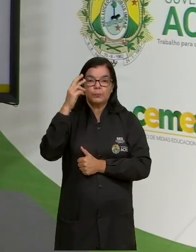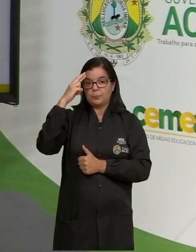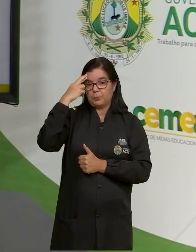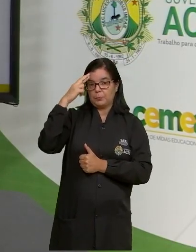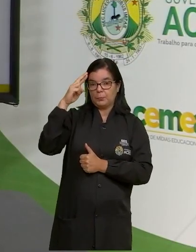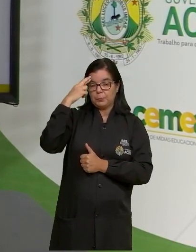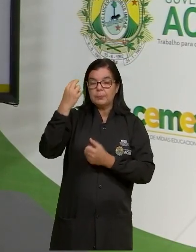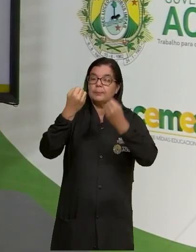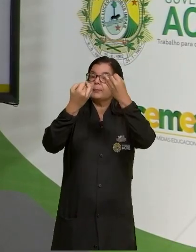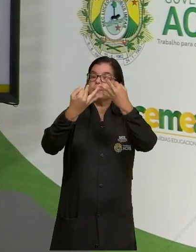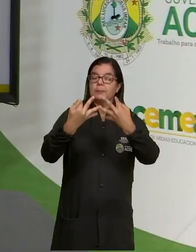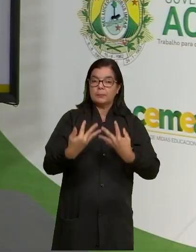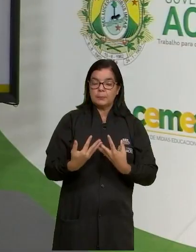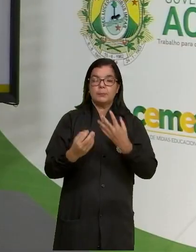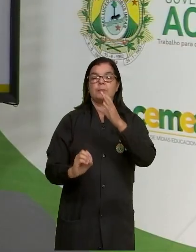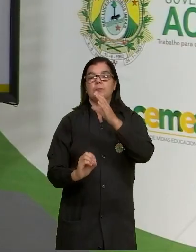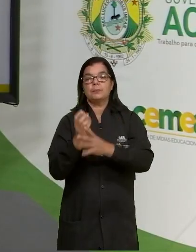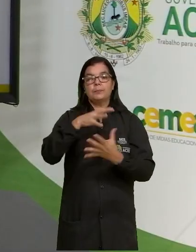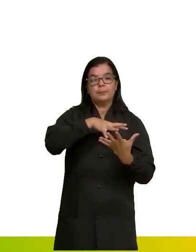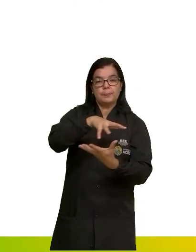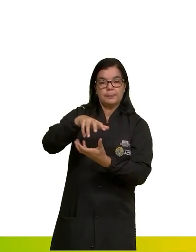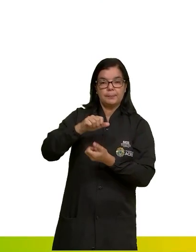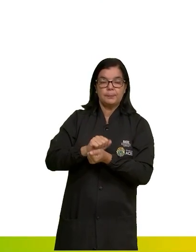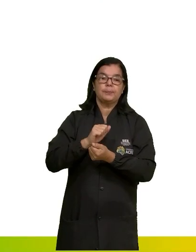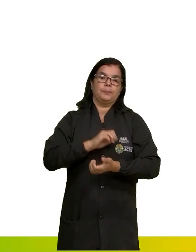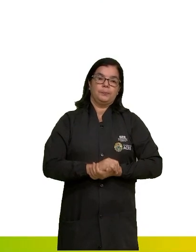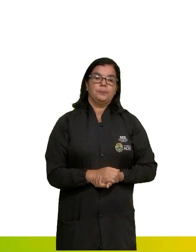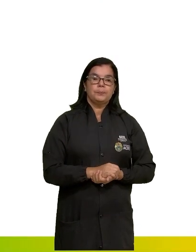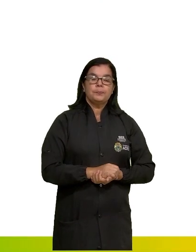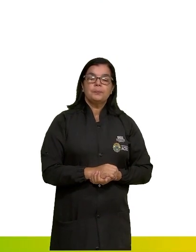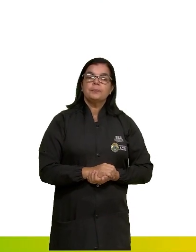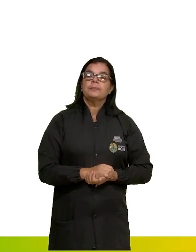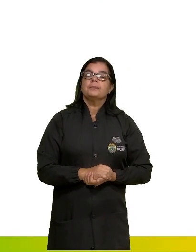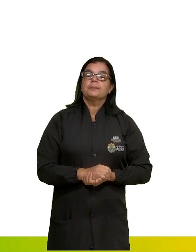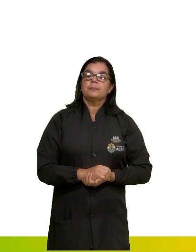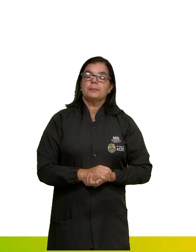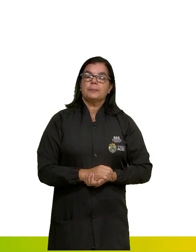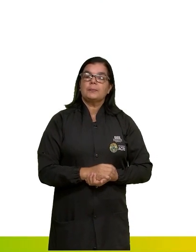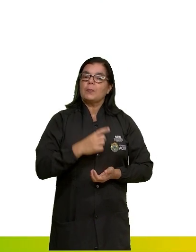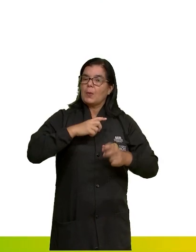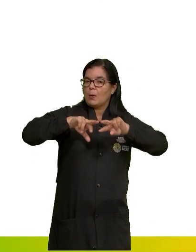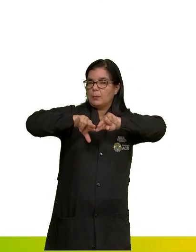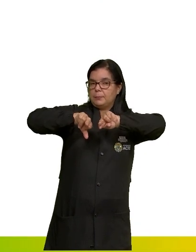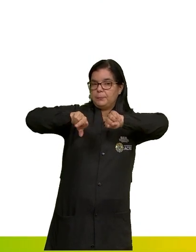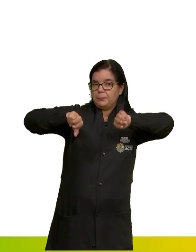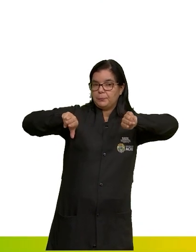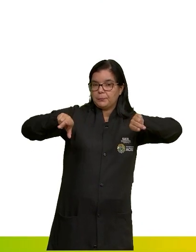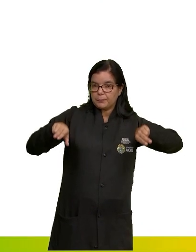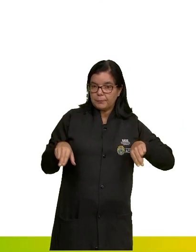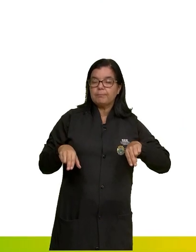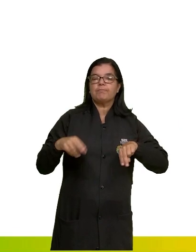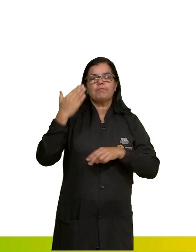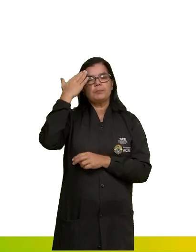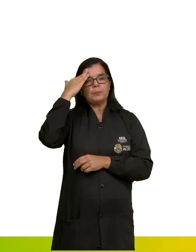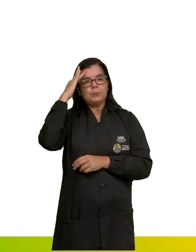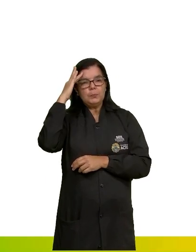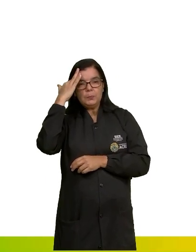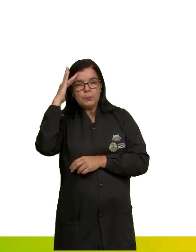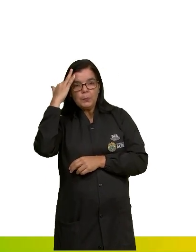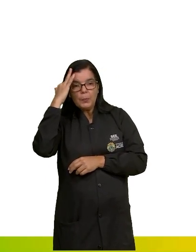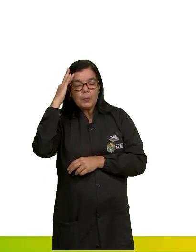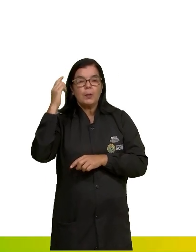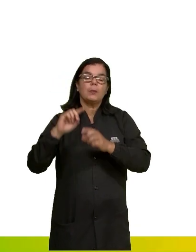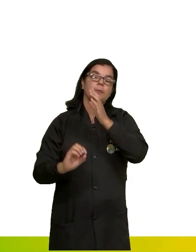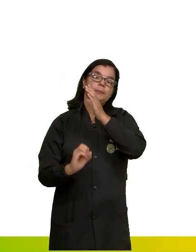racional explicar a origem do universo. Então, diversas interpretações